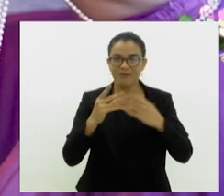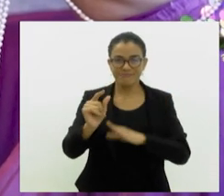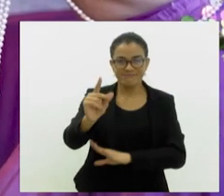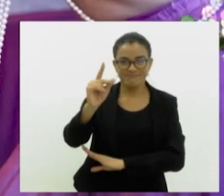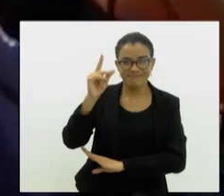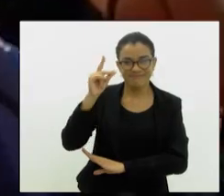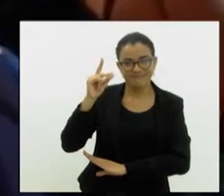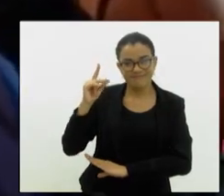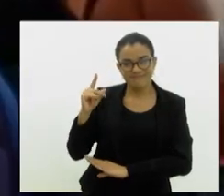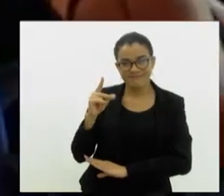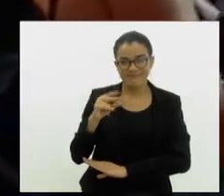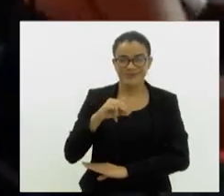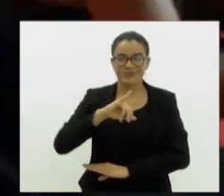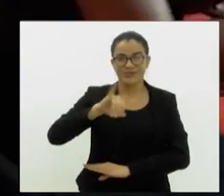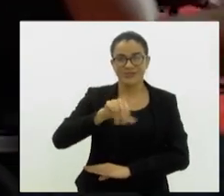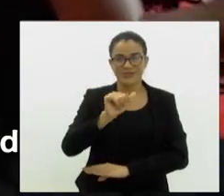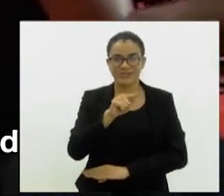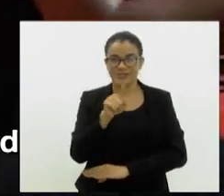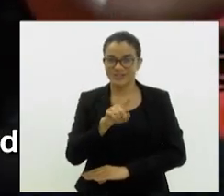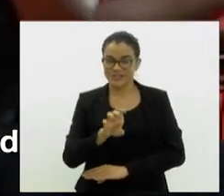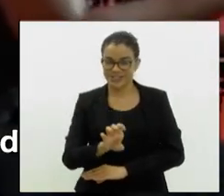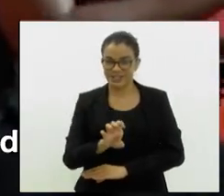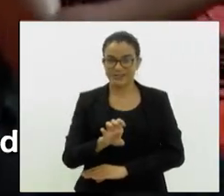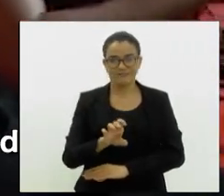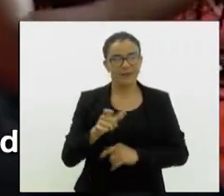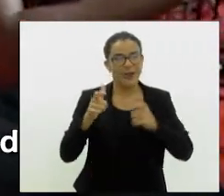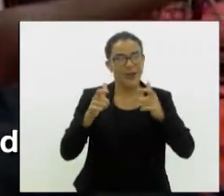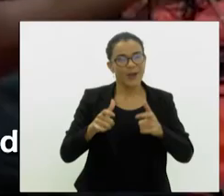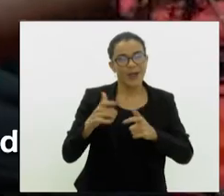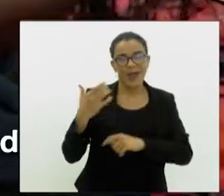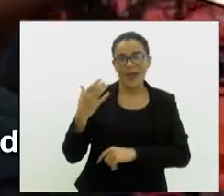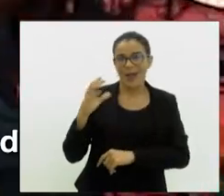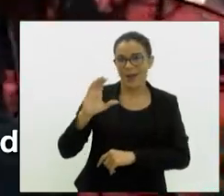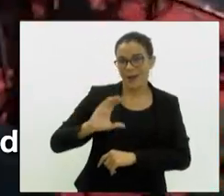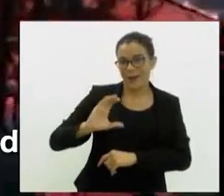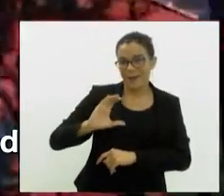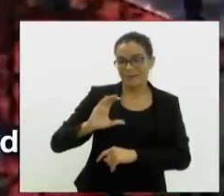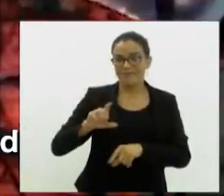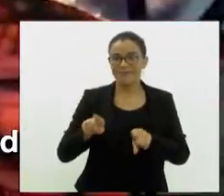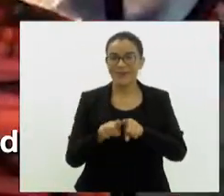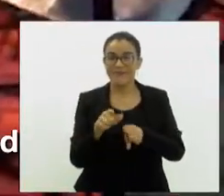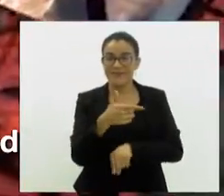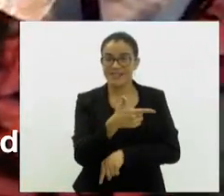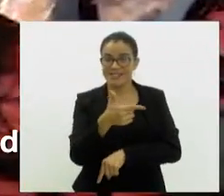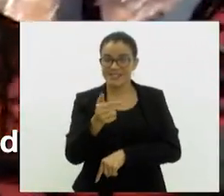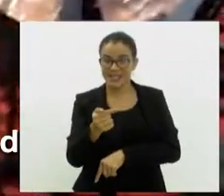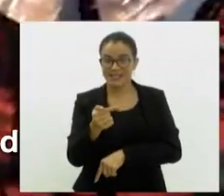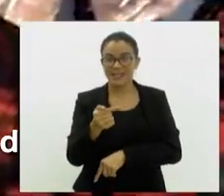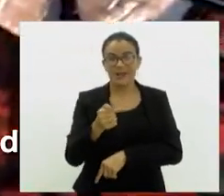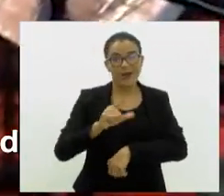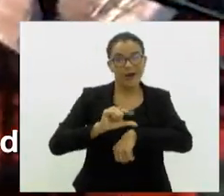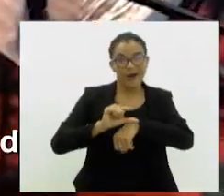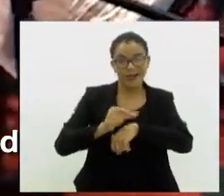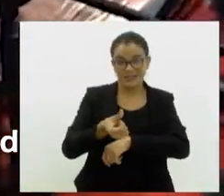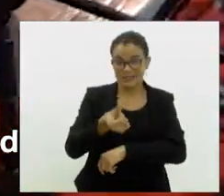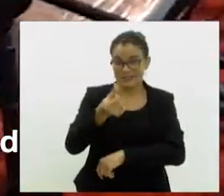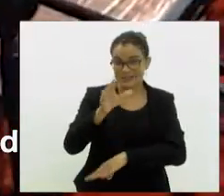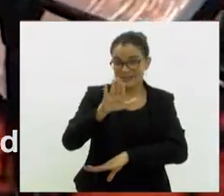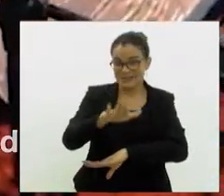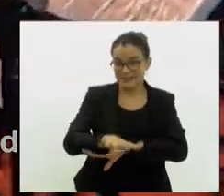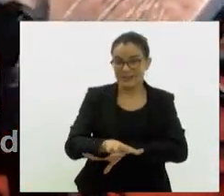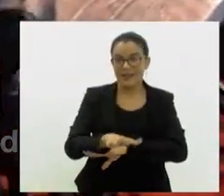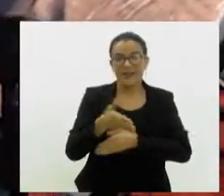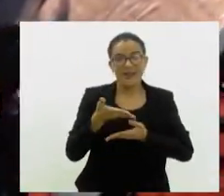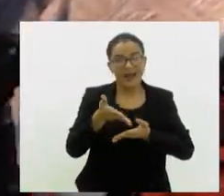do jazz. O evento acontece no Forte de Copacabana neste sábado, dia 27 de abril, às 6 horas da tarde. A